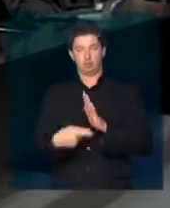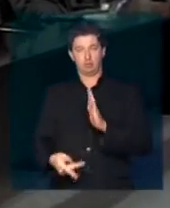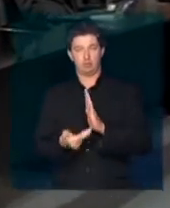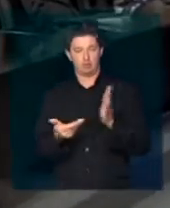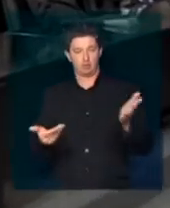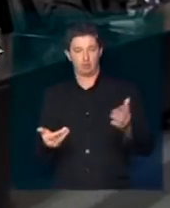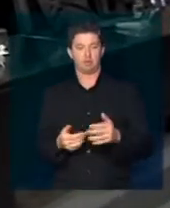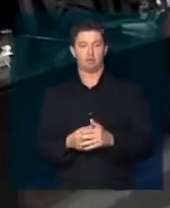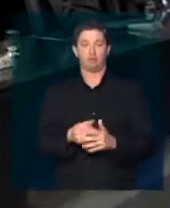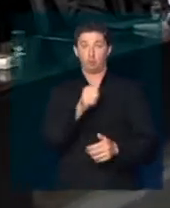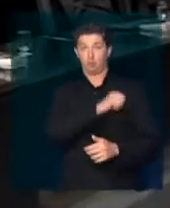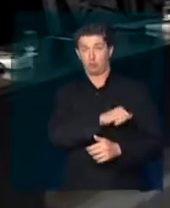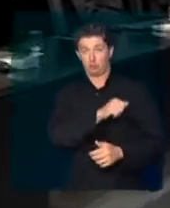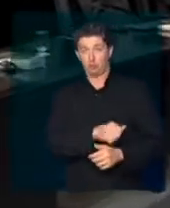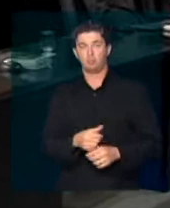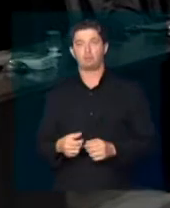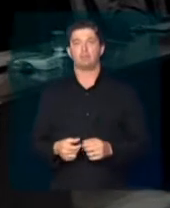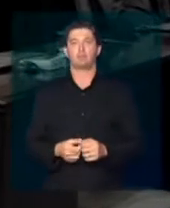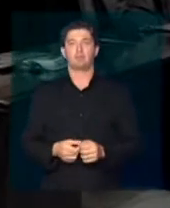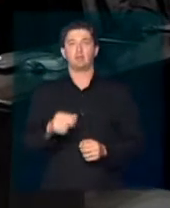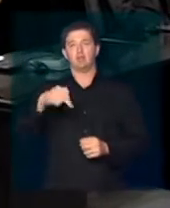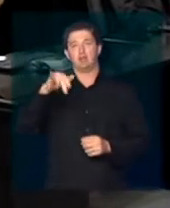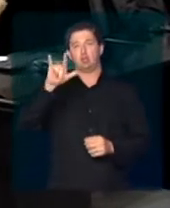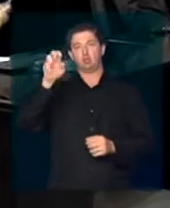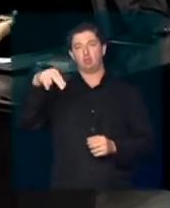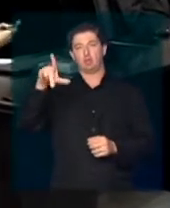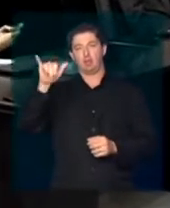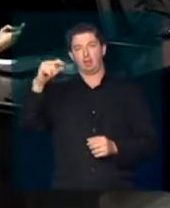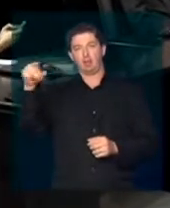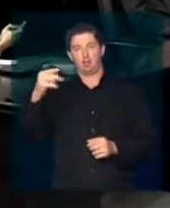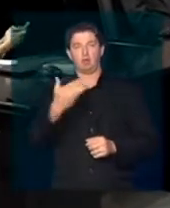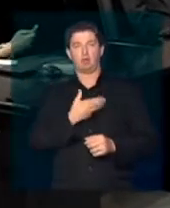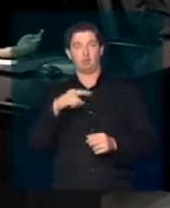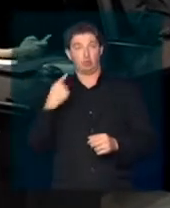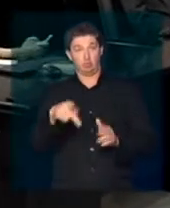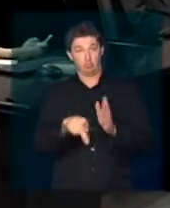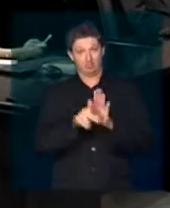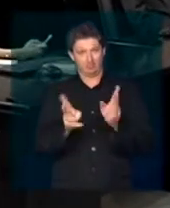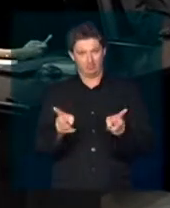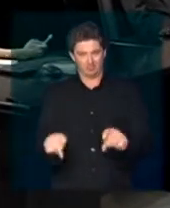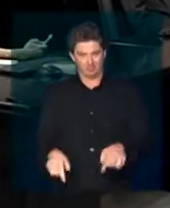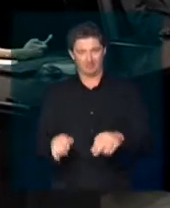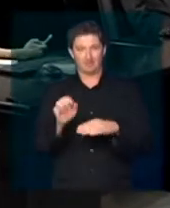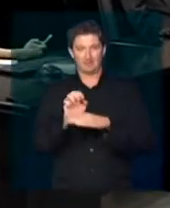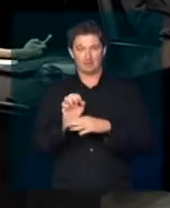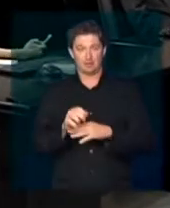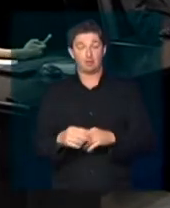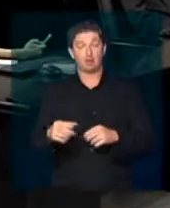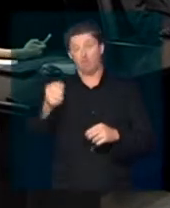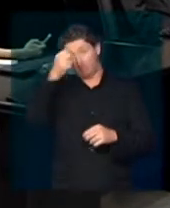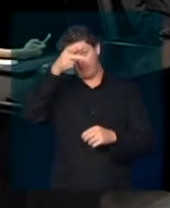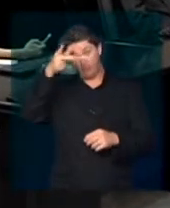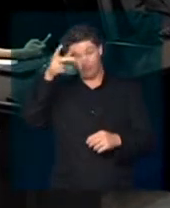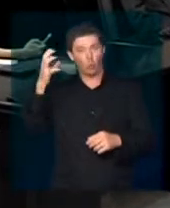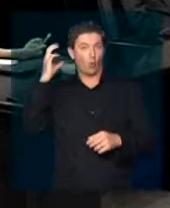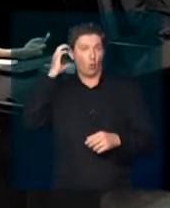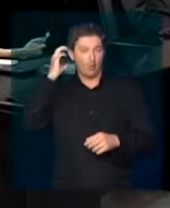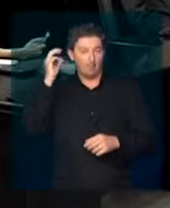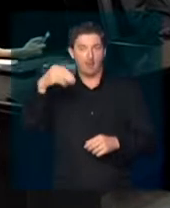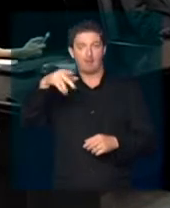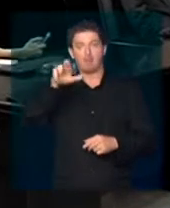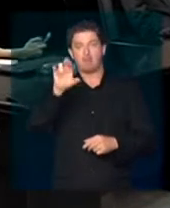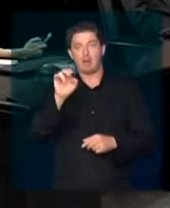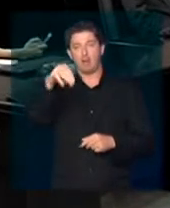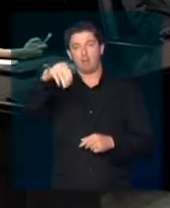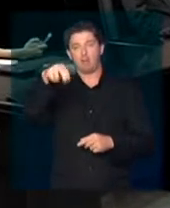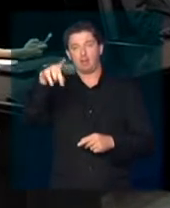Deputados, deputado do Rio de Janeiro, nosso Nilson Leitão, que está na mesa, prefeito de Cuiabá, Mauro Mendes